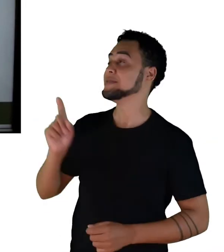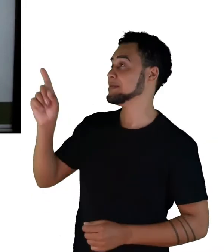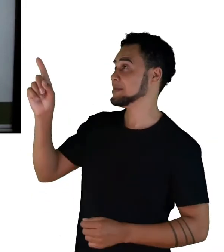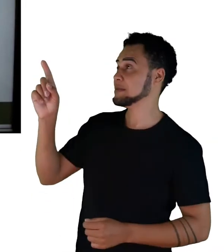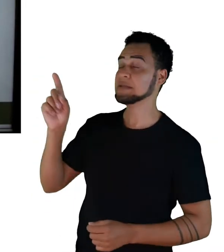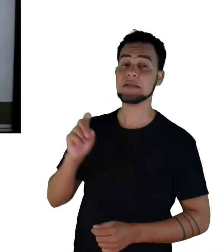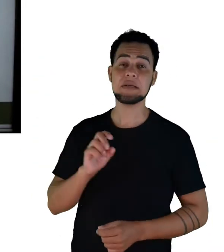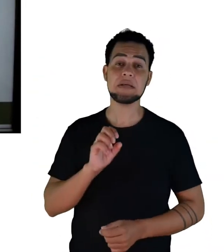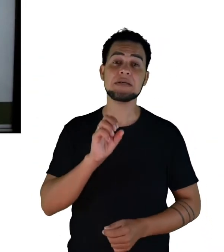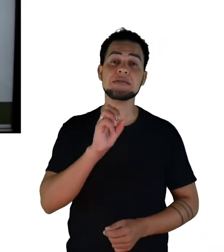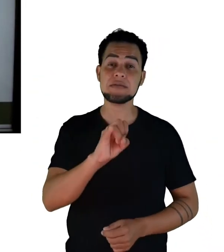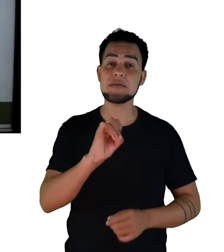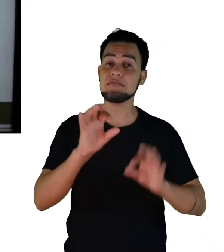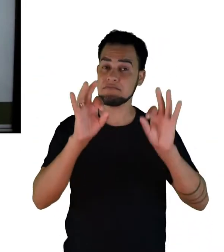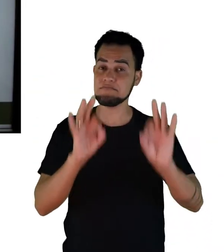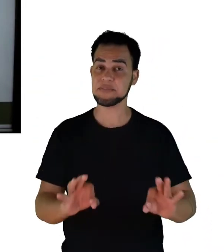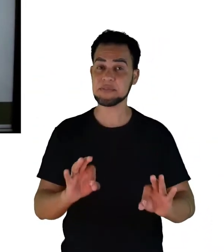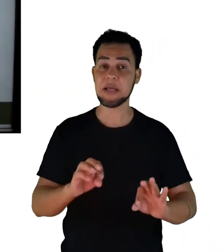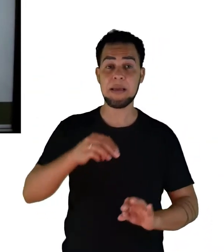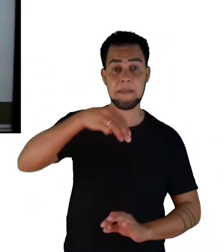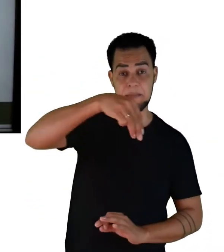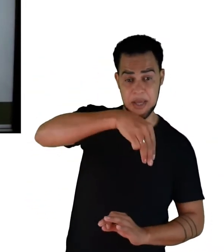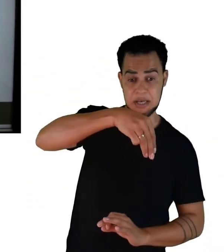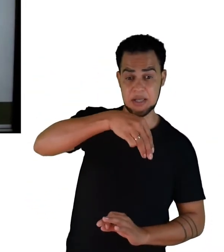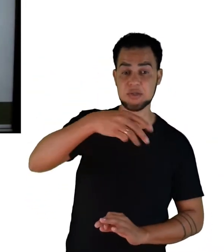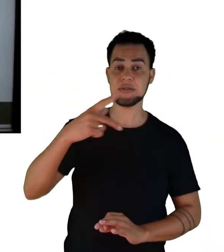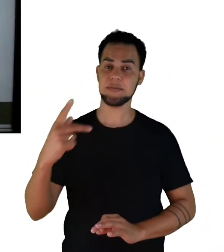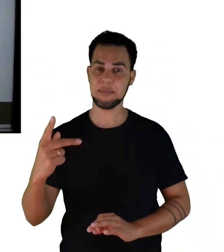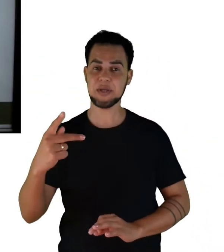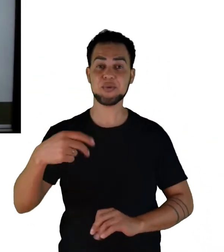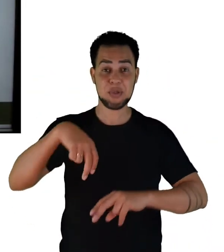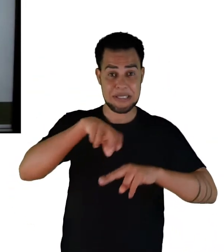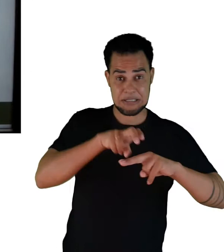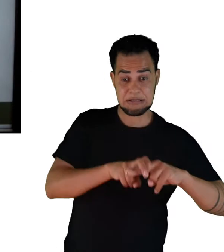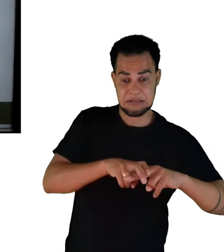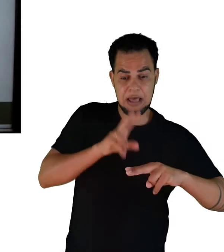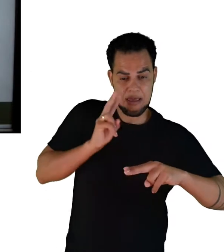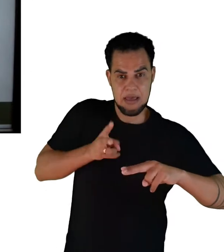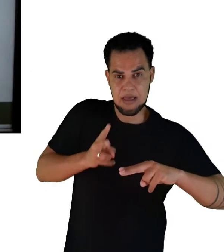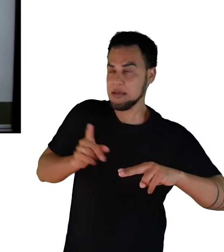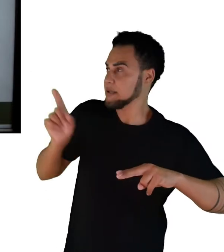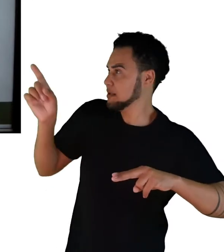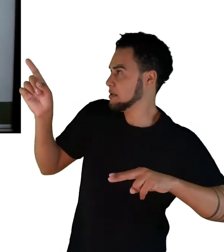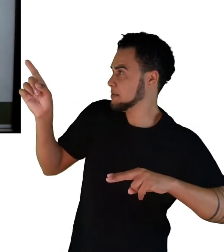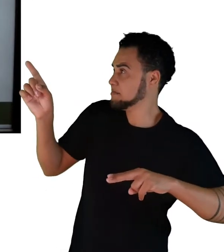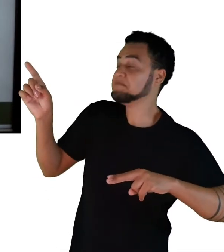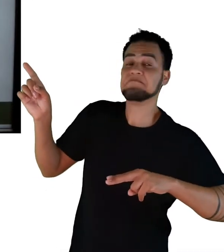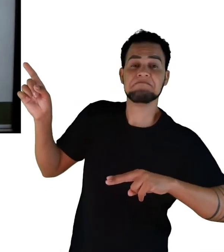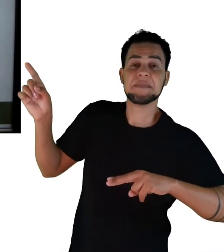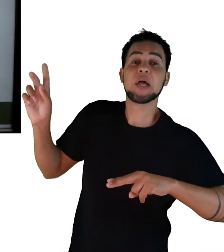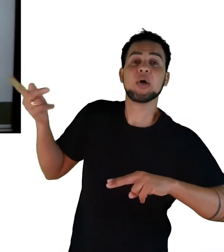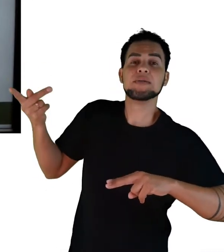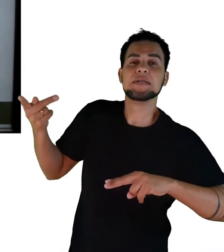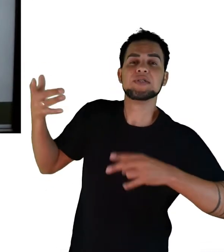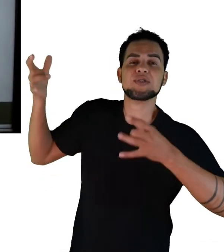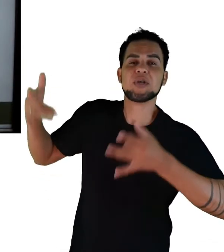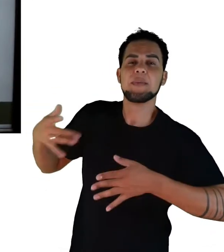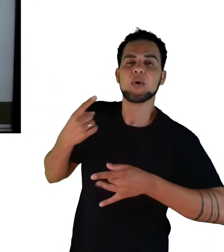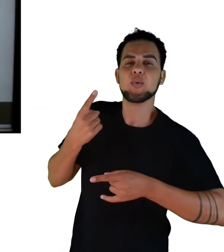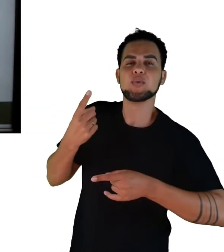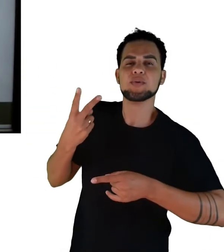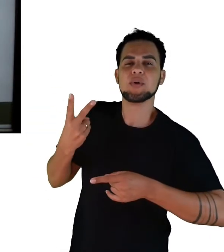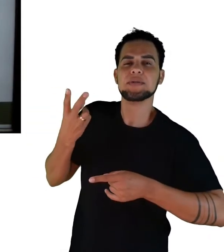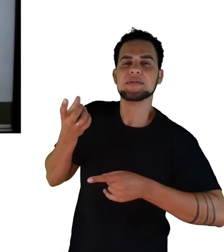realmente Marineide e Pedro se sentar em uma dessas situações? Vão sobrar 1, 2, 3, 4,